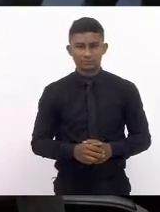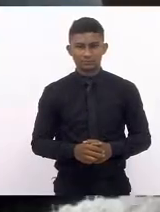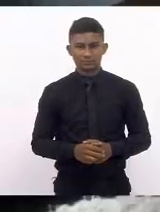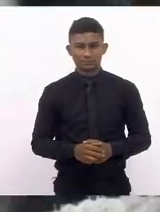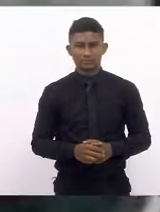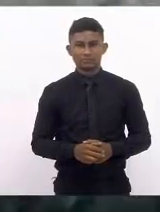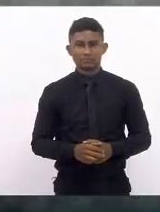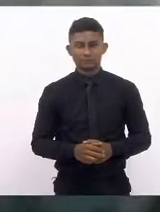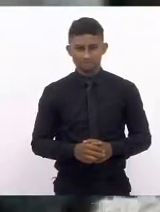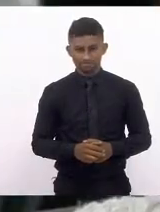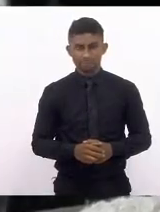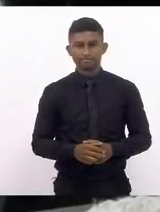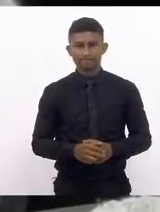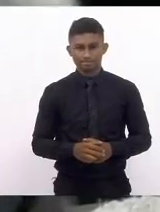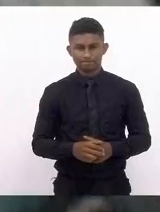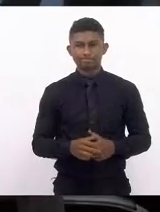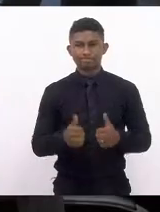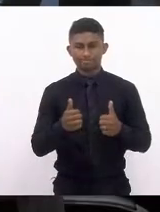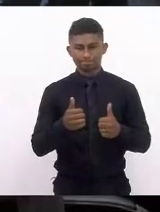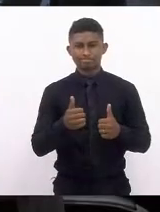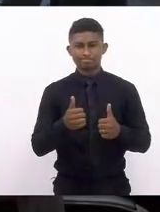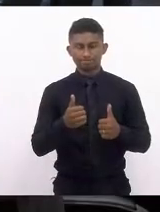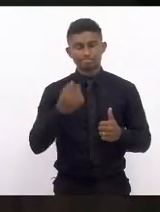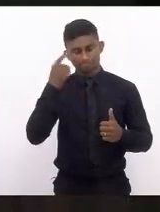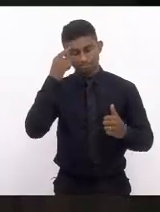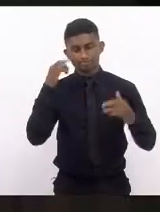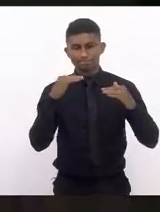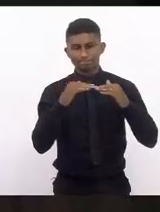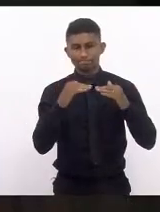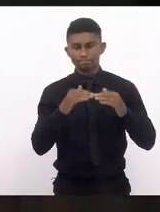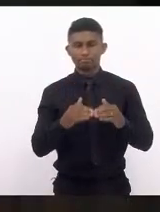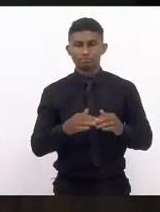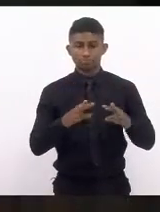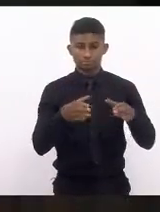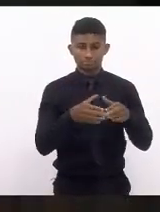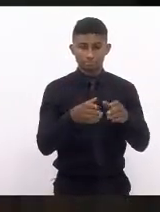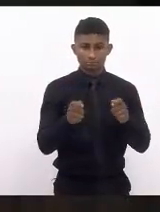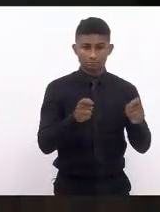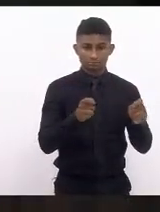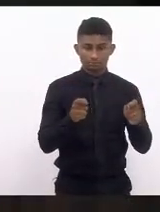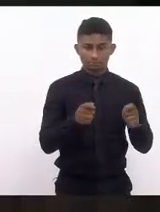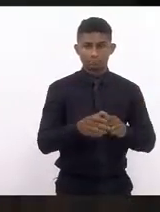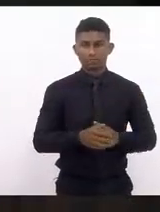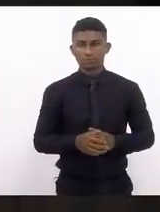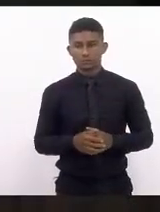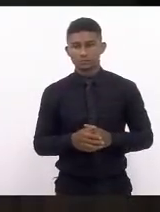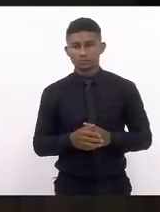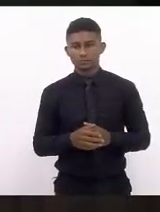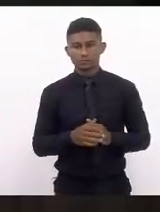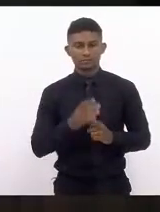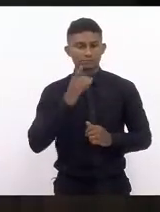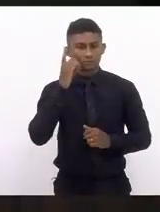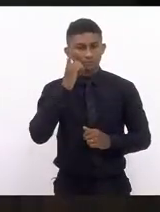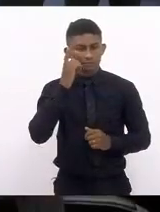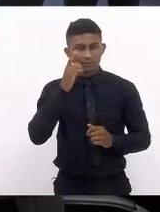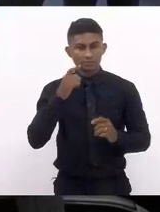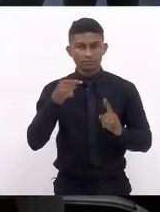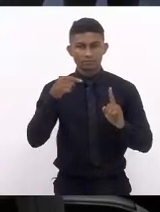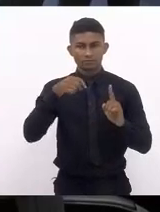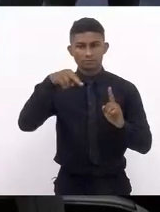o parecer favorável presidente ela comissão de Economia Deputado Noel de Carvalho